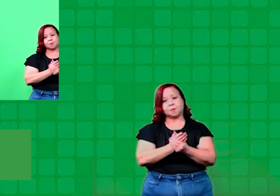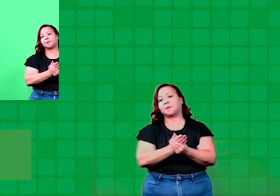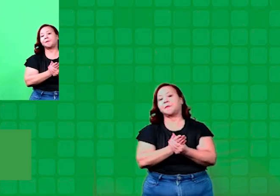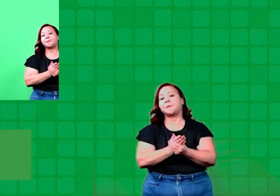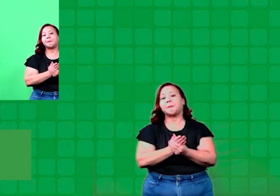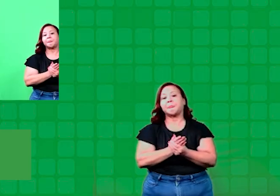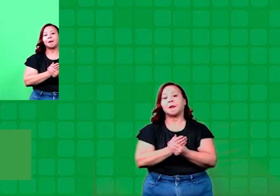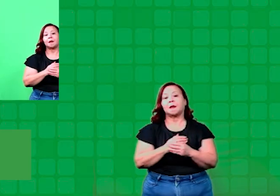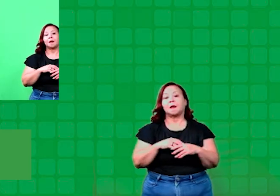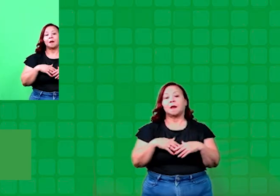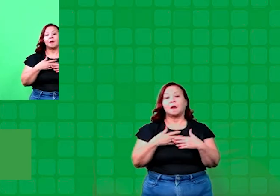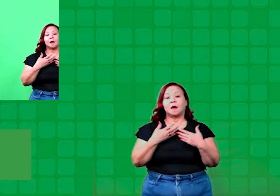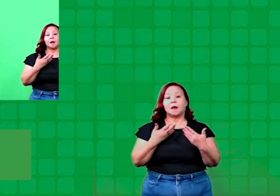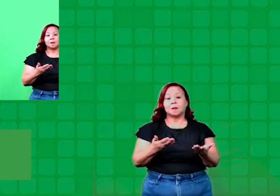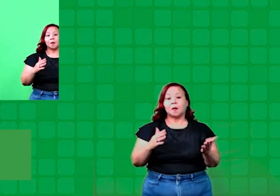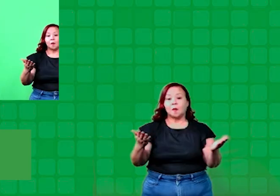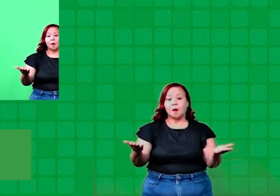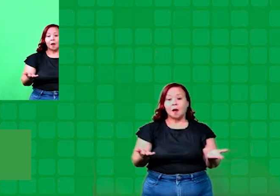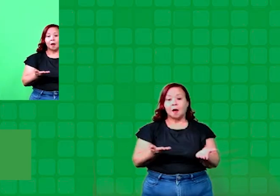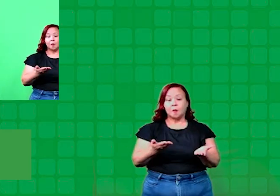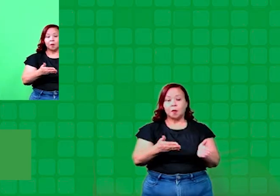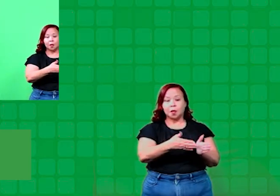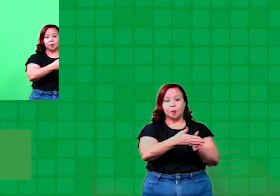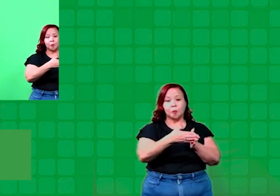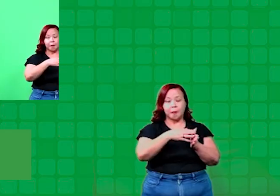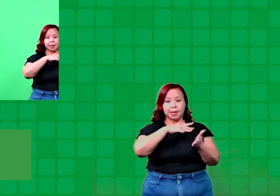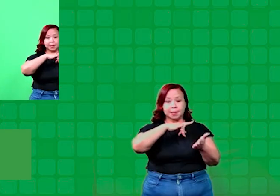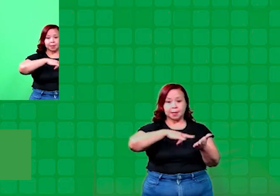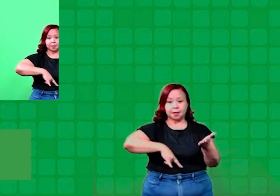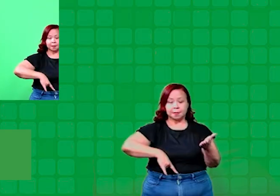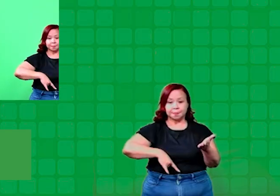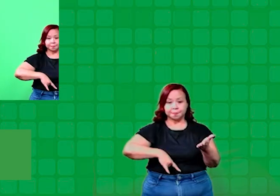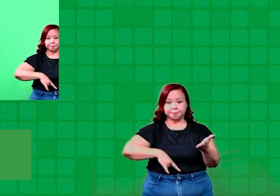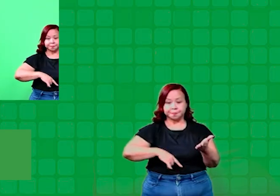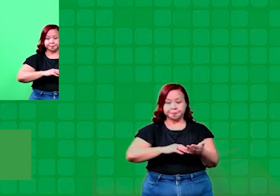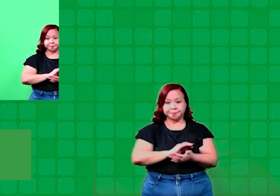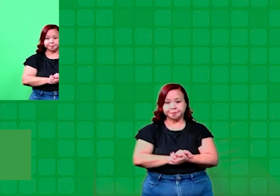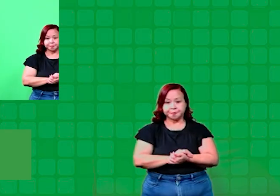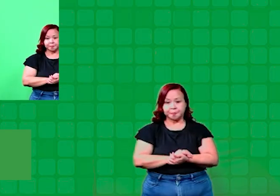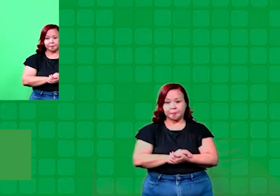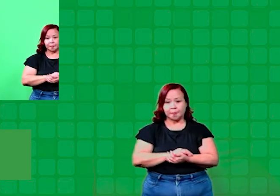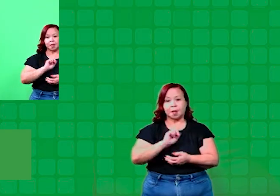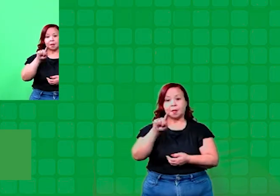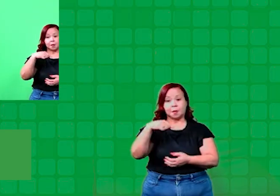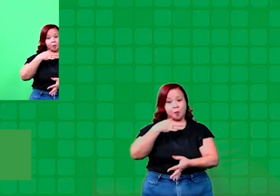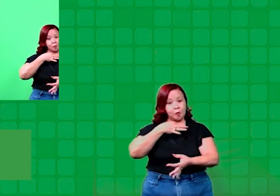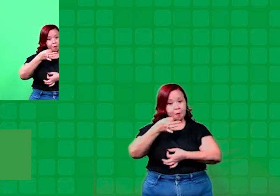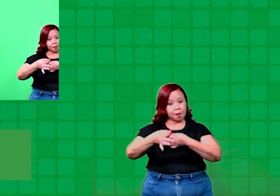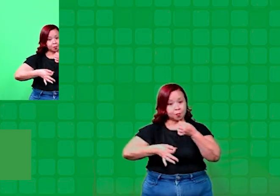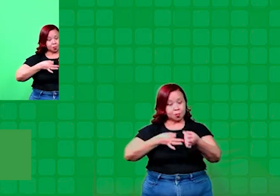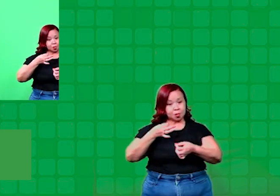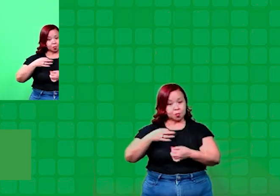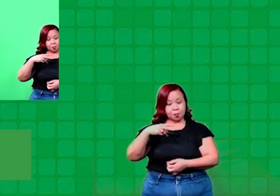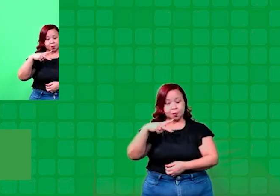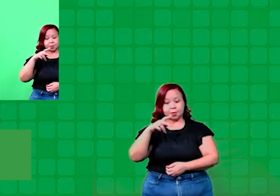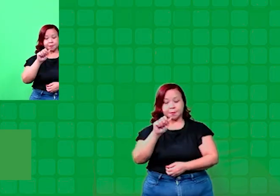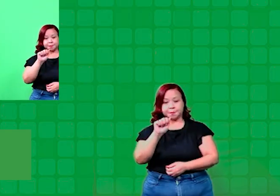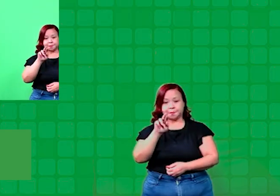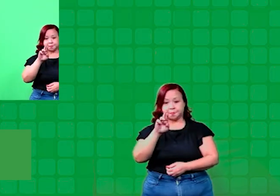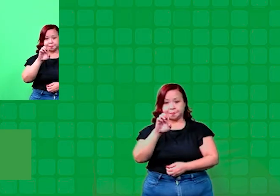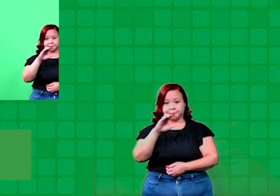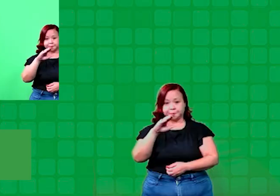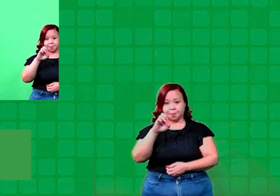Então, vamos lá para o parecer, Maria. Pode ir descendo, porque depois eu vou para sugestões, tá? Tem algumas.